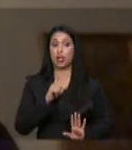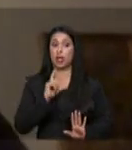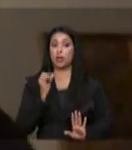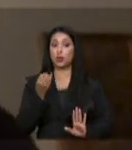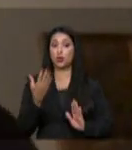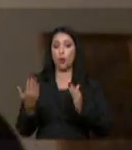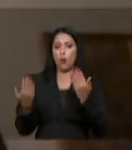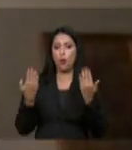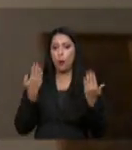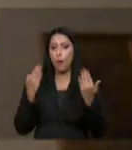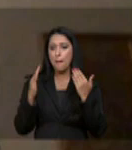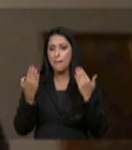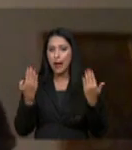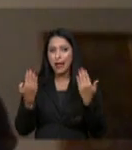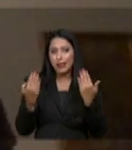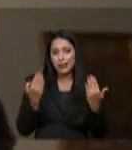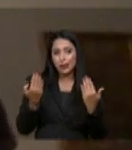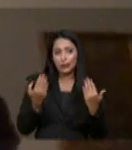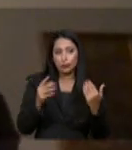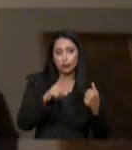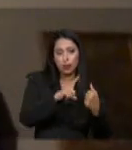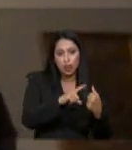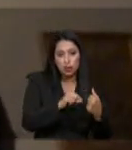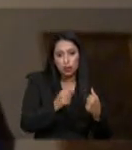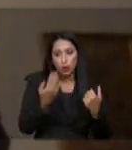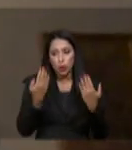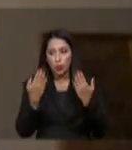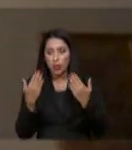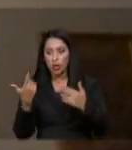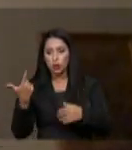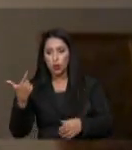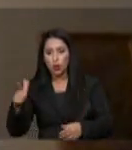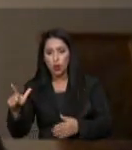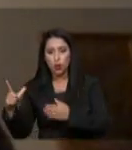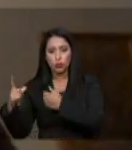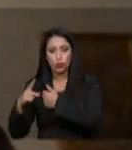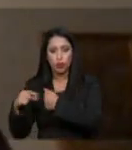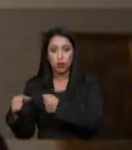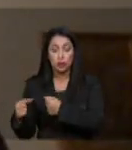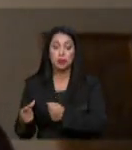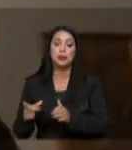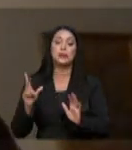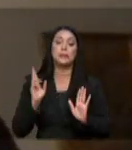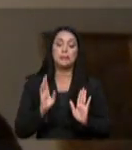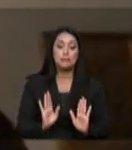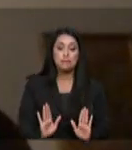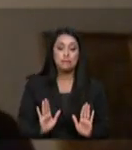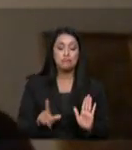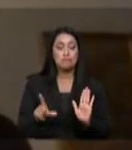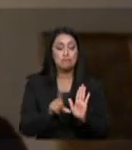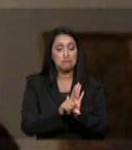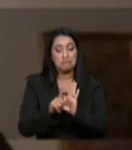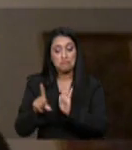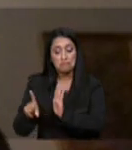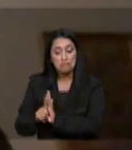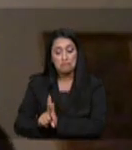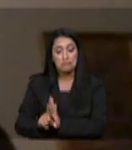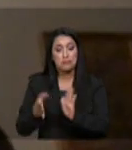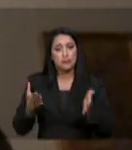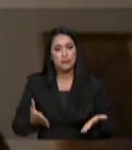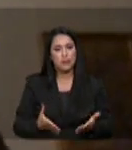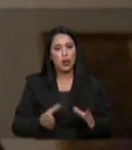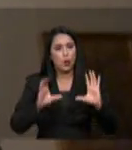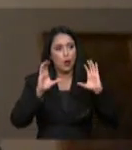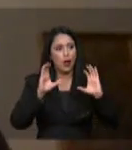comparar um dispositivo com outro eq apesar de todo o caráter negativo e